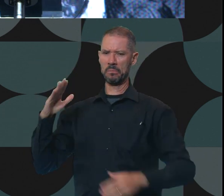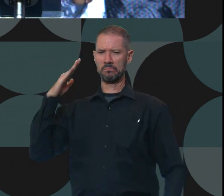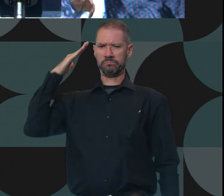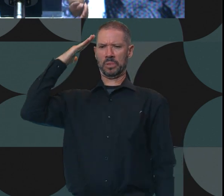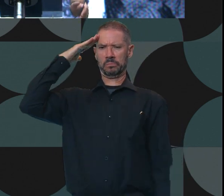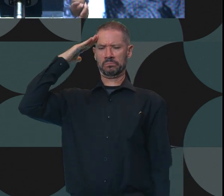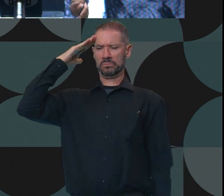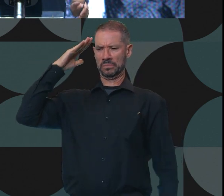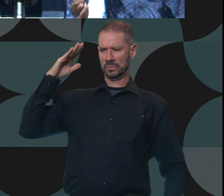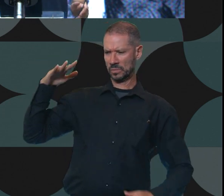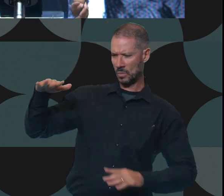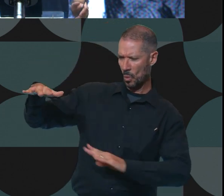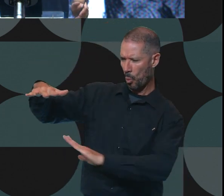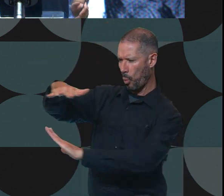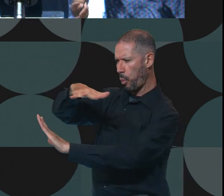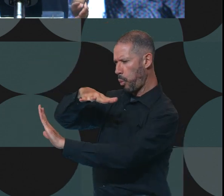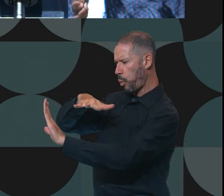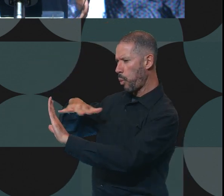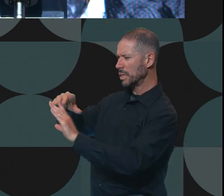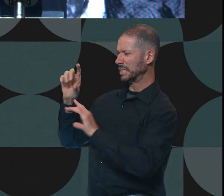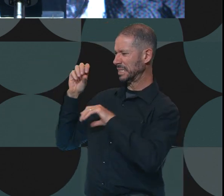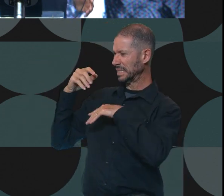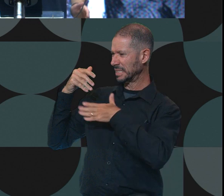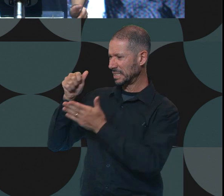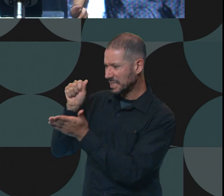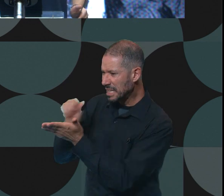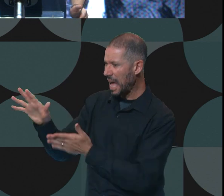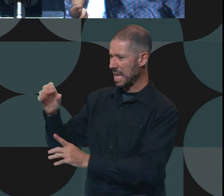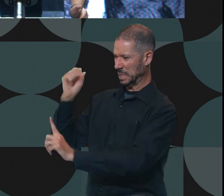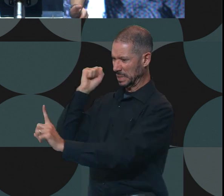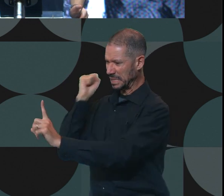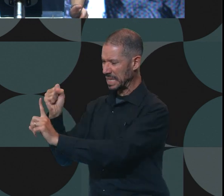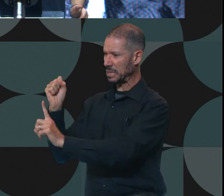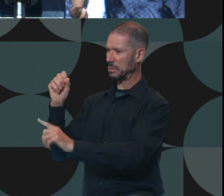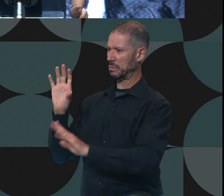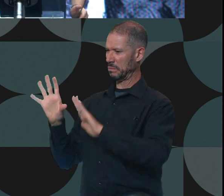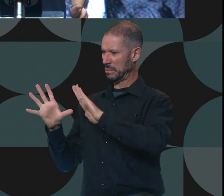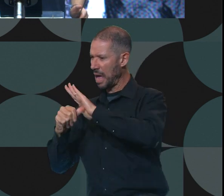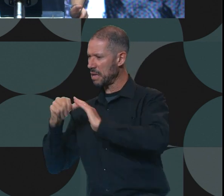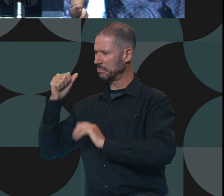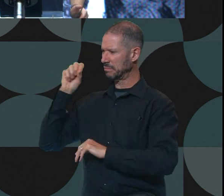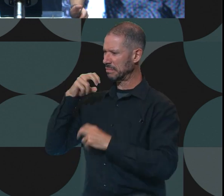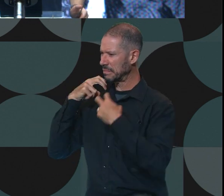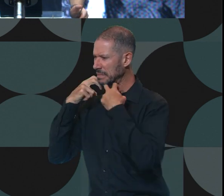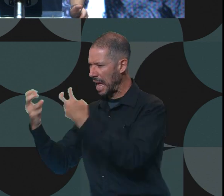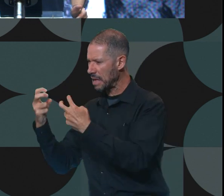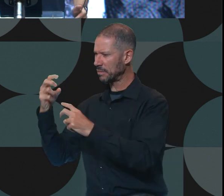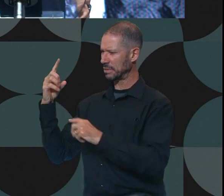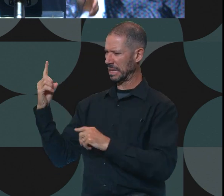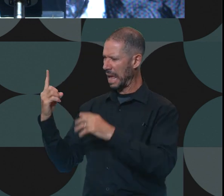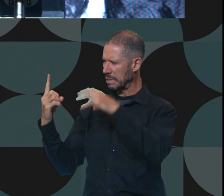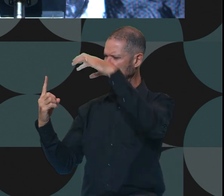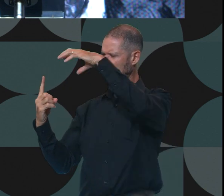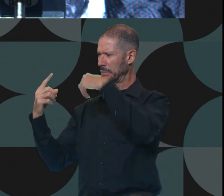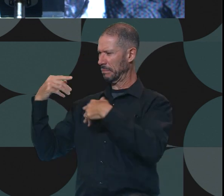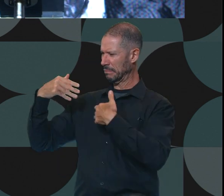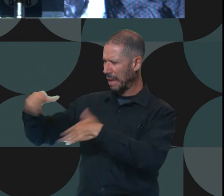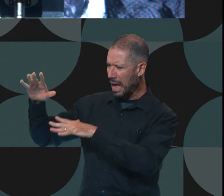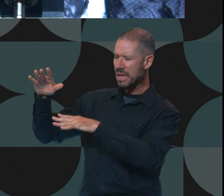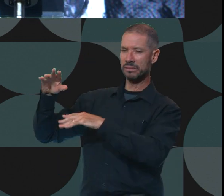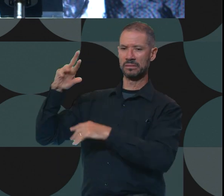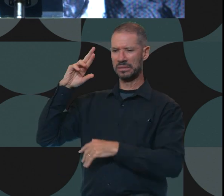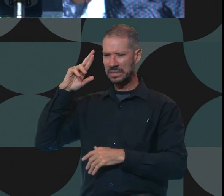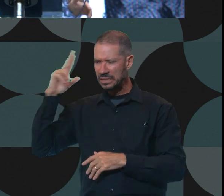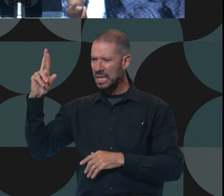o cercavam. Saia daqui, assassino, bandido, gritava para Davi. O Senhor lhe